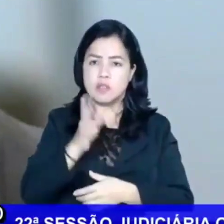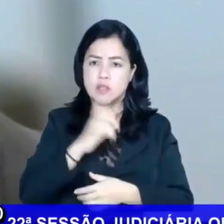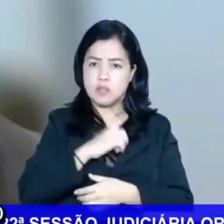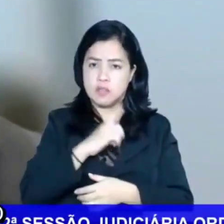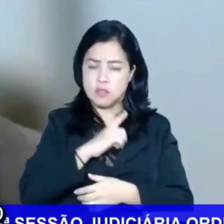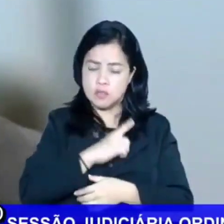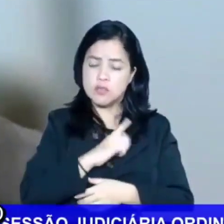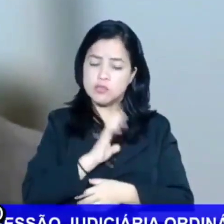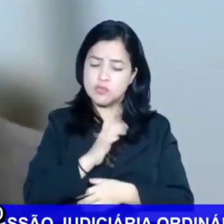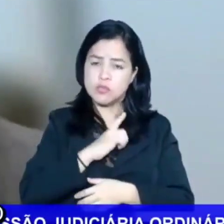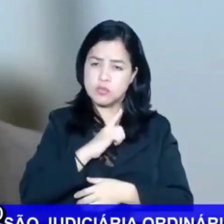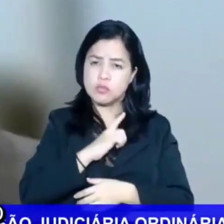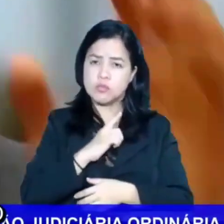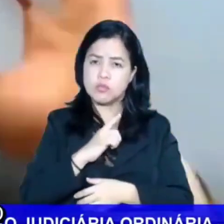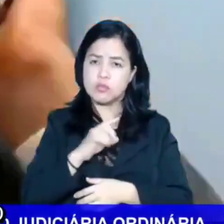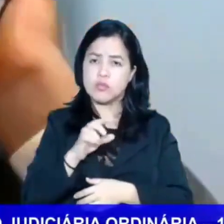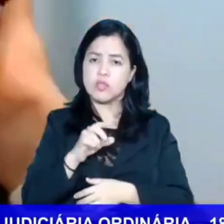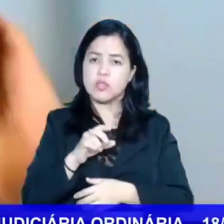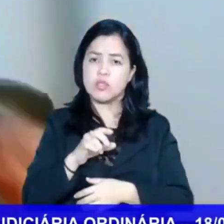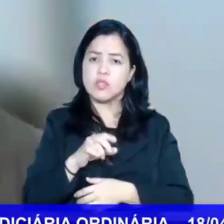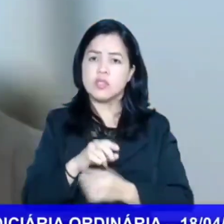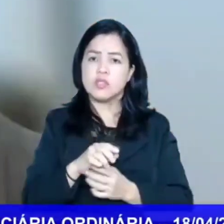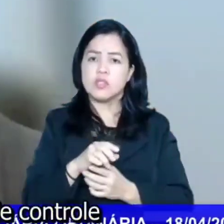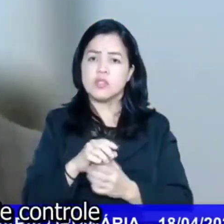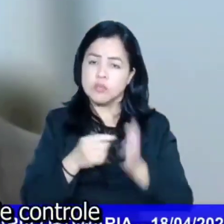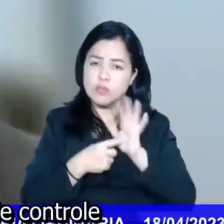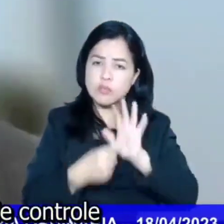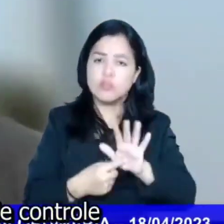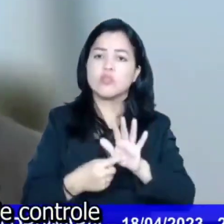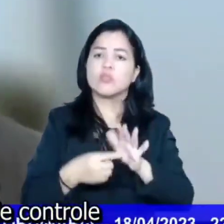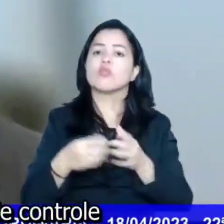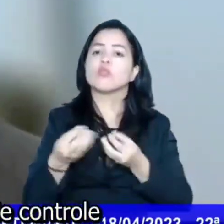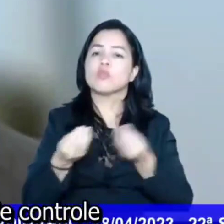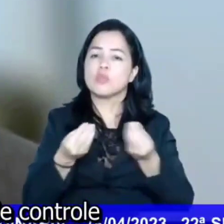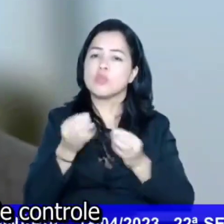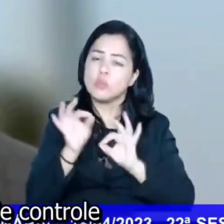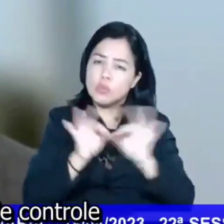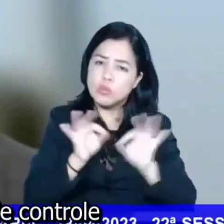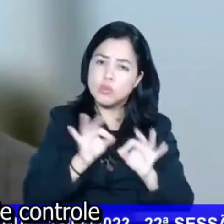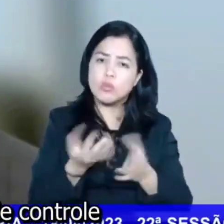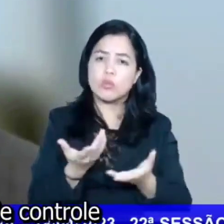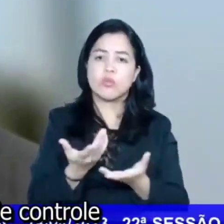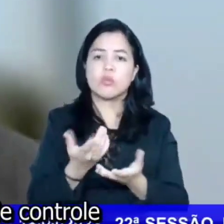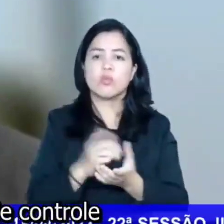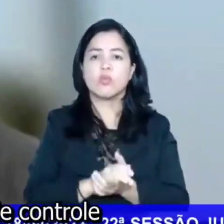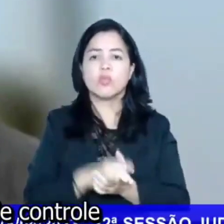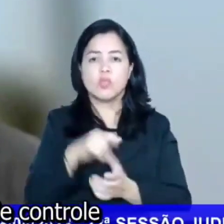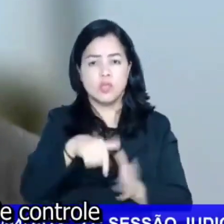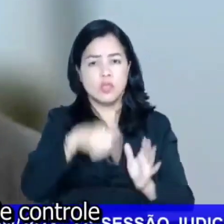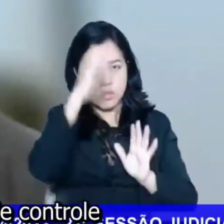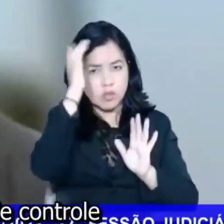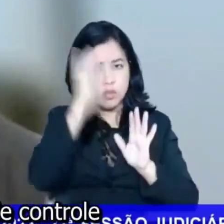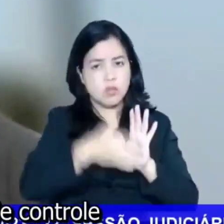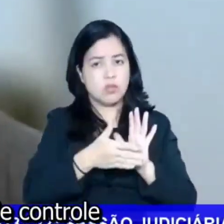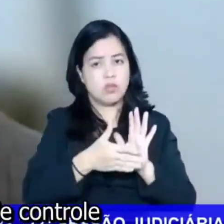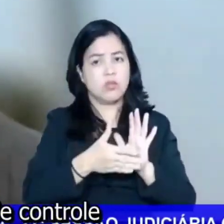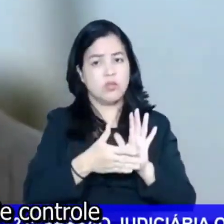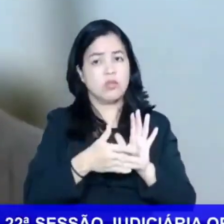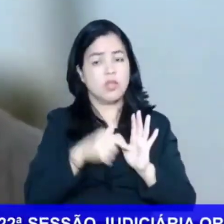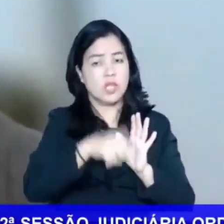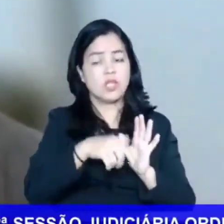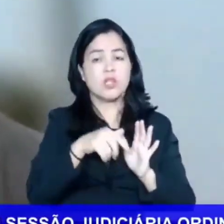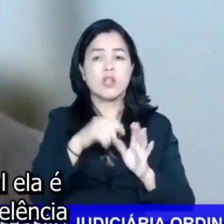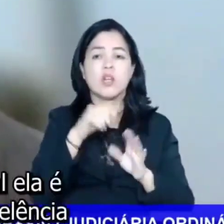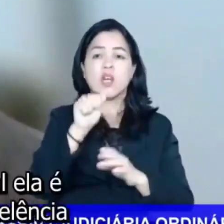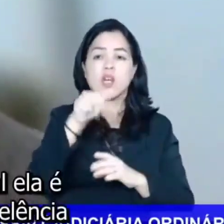já deveria ter sido extinta. Então, a ausência de controle, ela é a ausência de